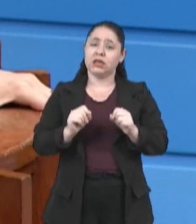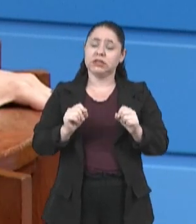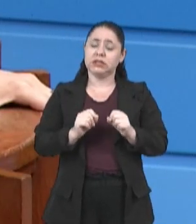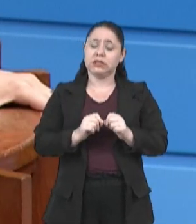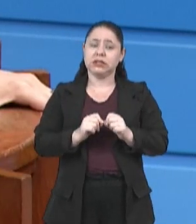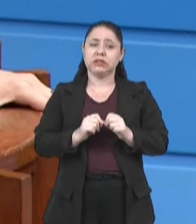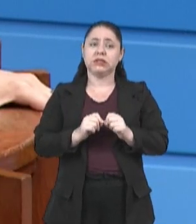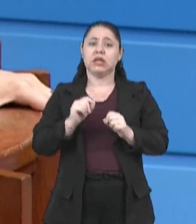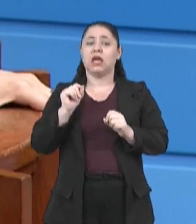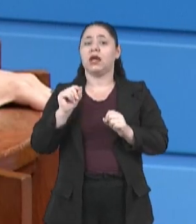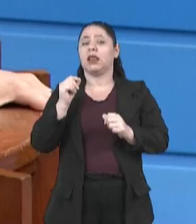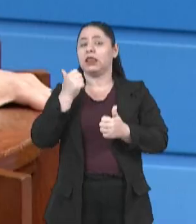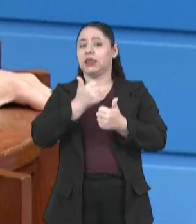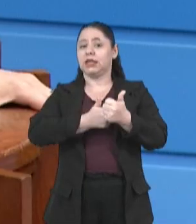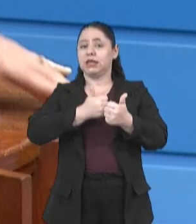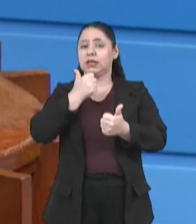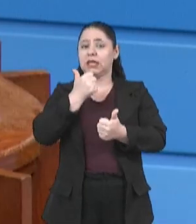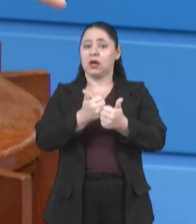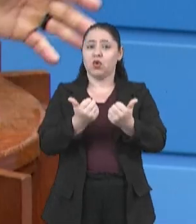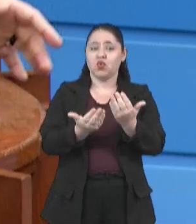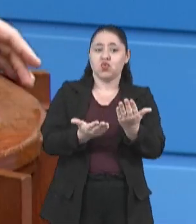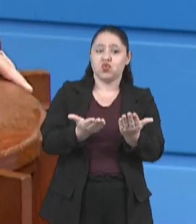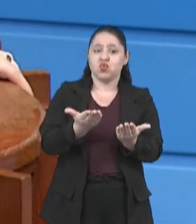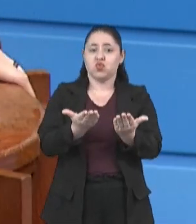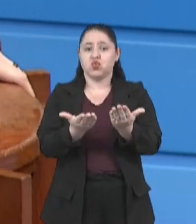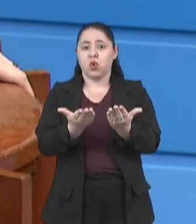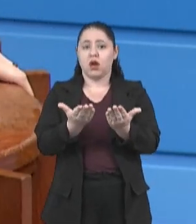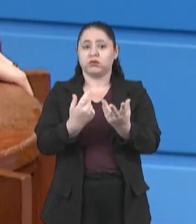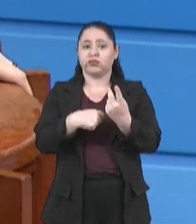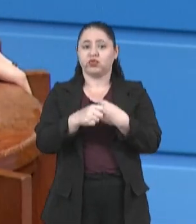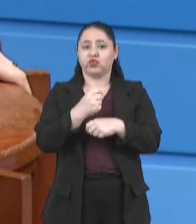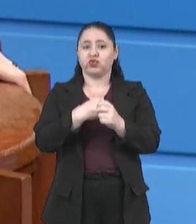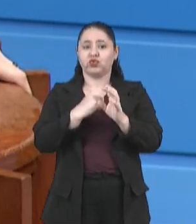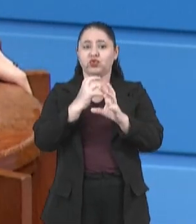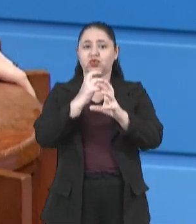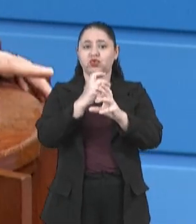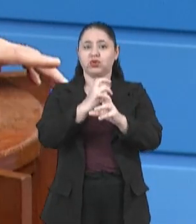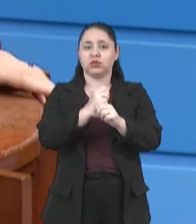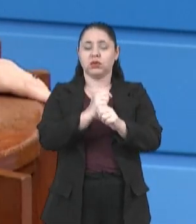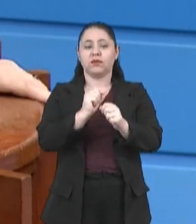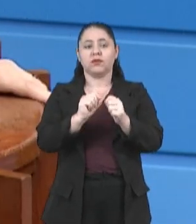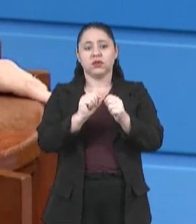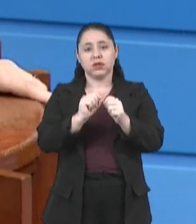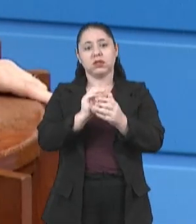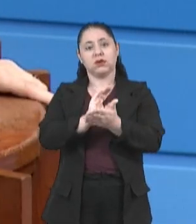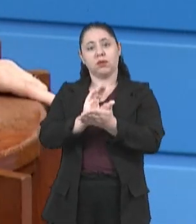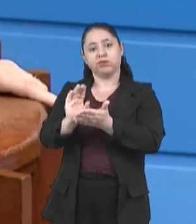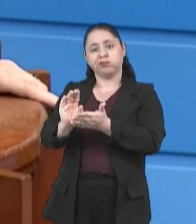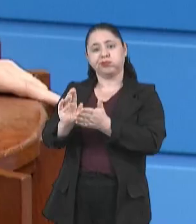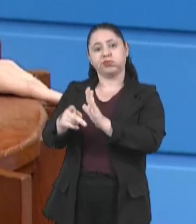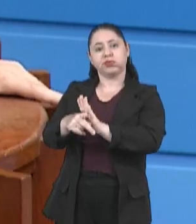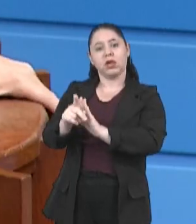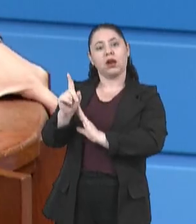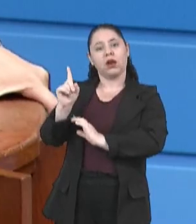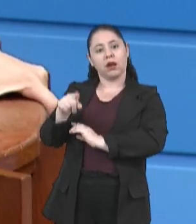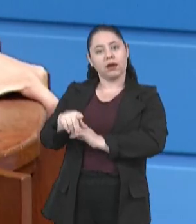realiza para tentar equilibrar as finanças do Estado e fazer investimentos.